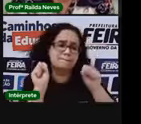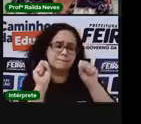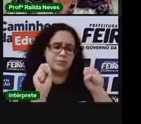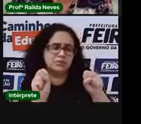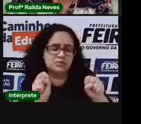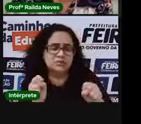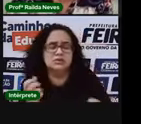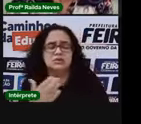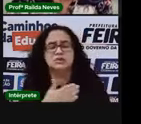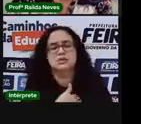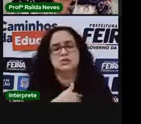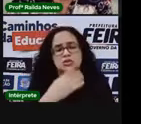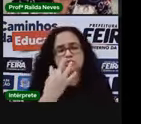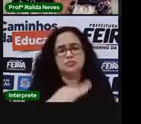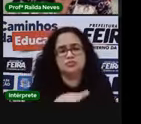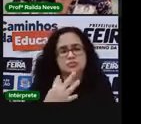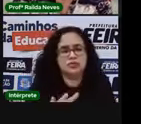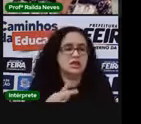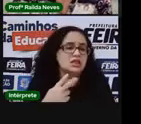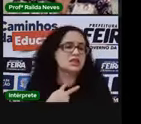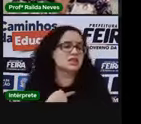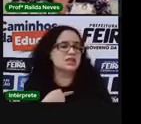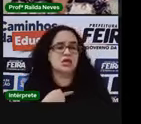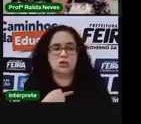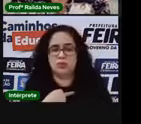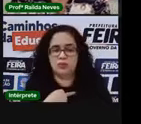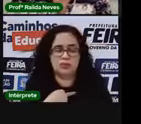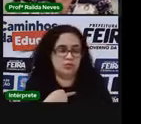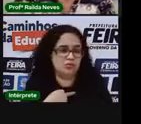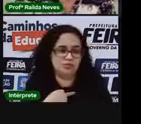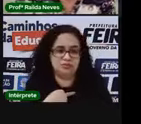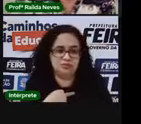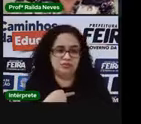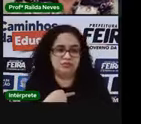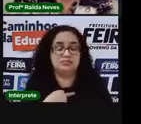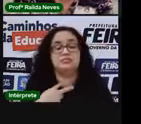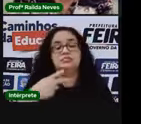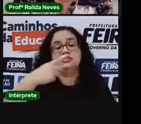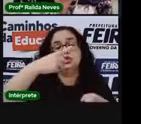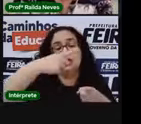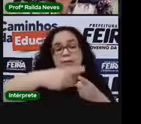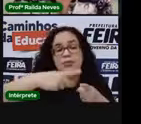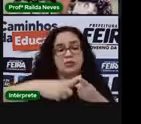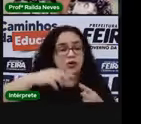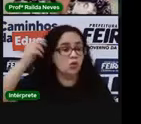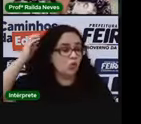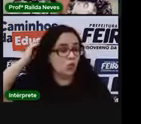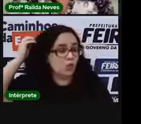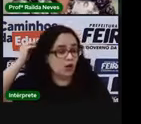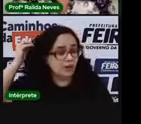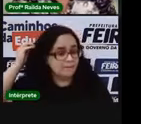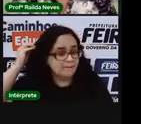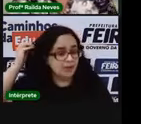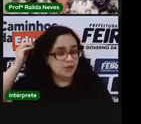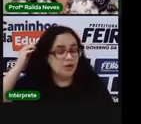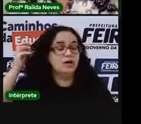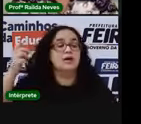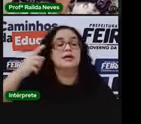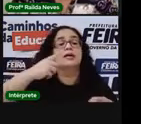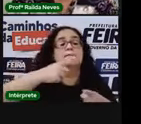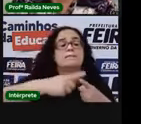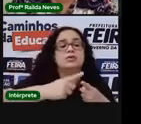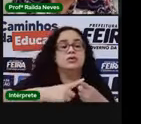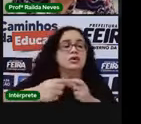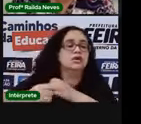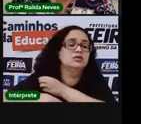dor. Então, eu não posso estar pejorando porque o cabelo dele é dessa forma. Porque pode ser que eu